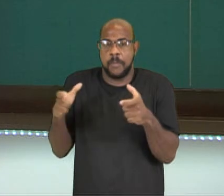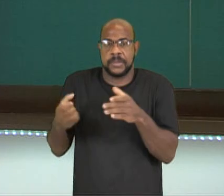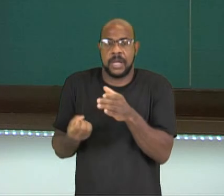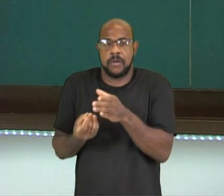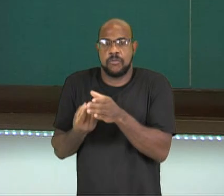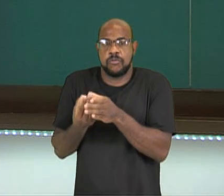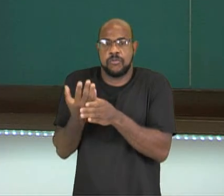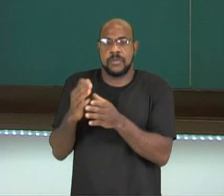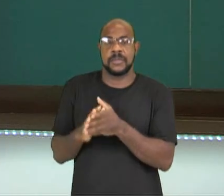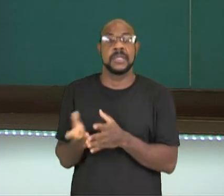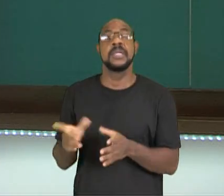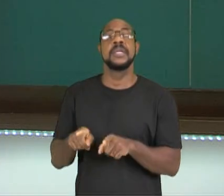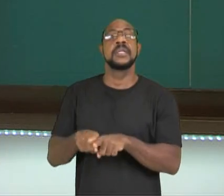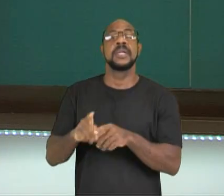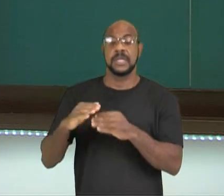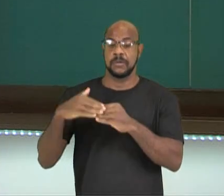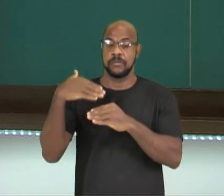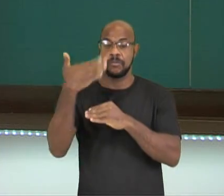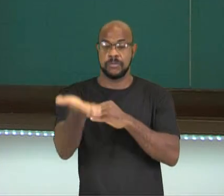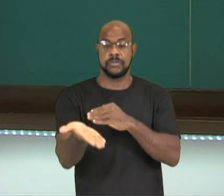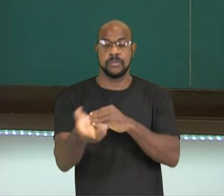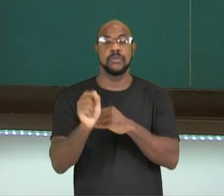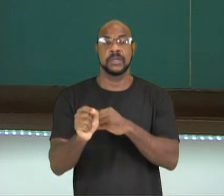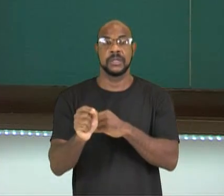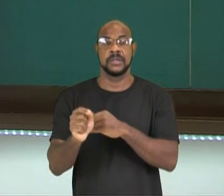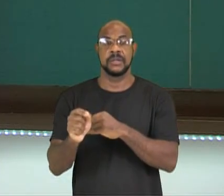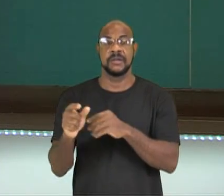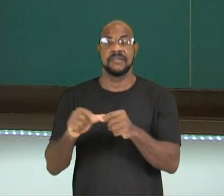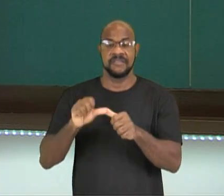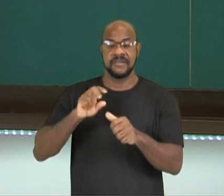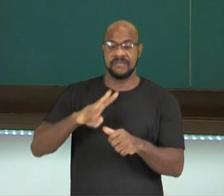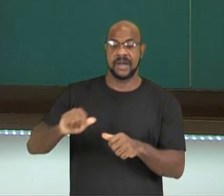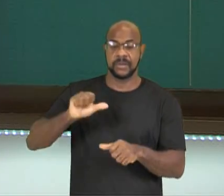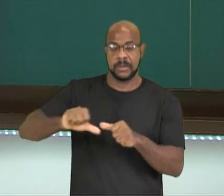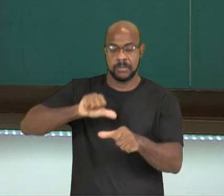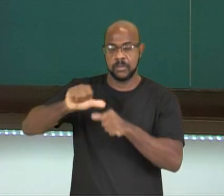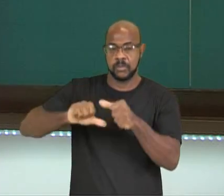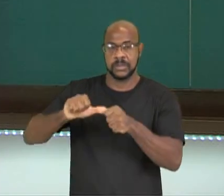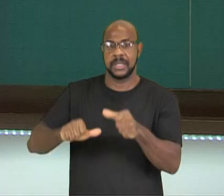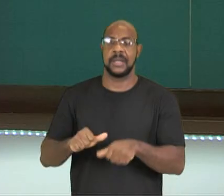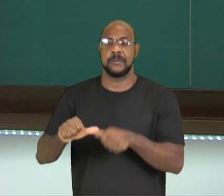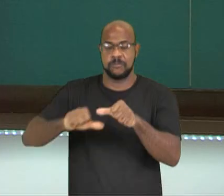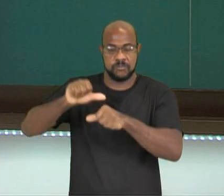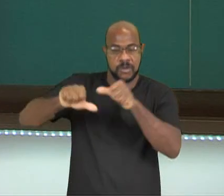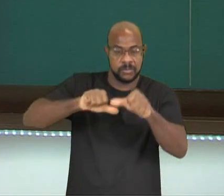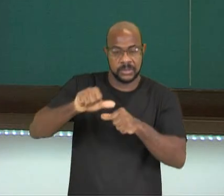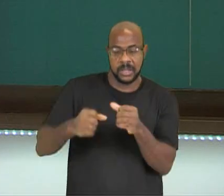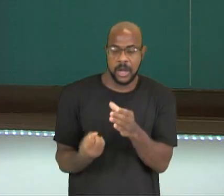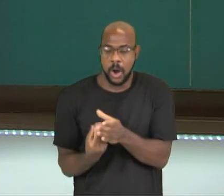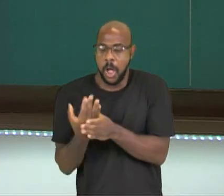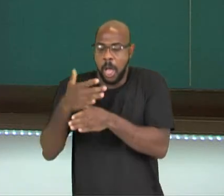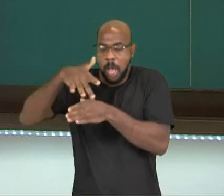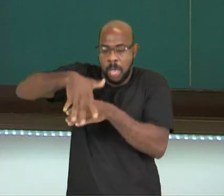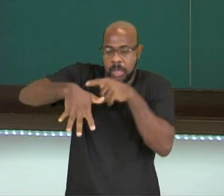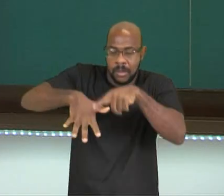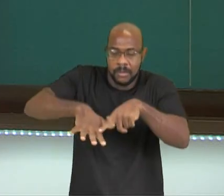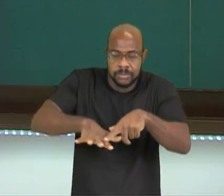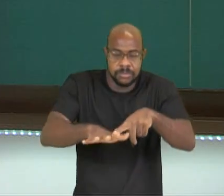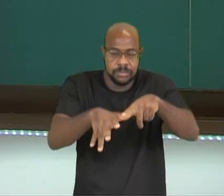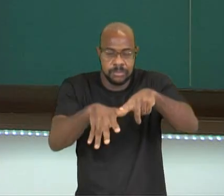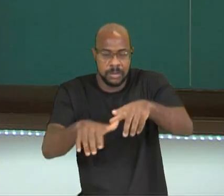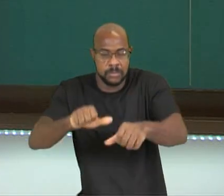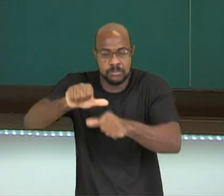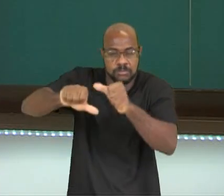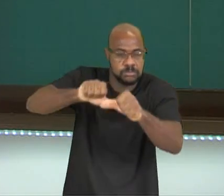agentes externos vão esculpir, vão modificar essa estrutura que foi construída pelos agentes internos.